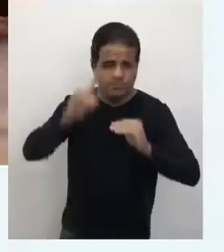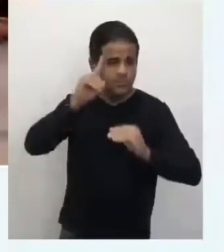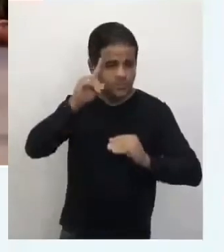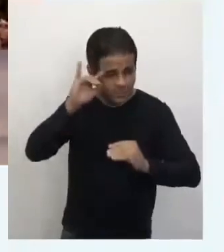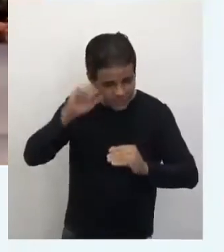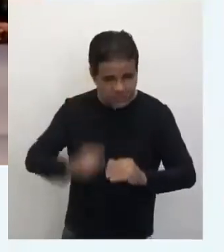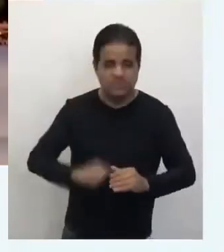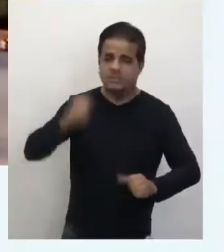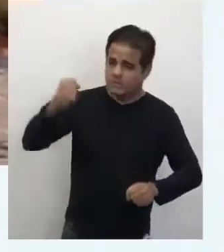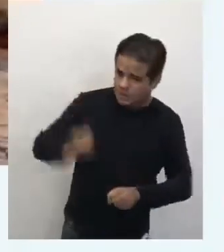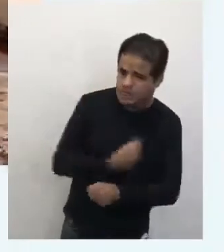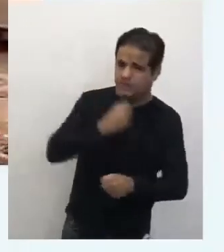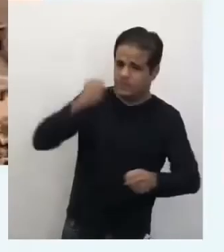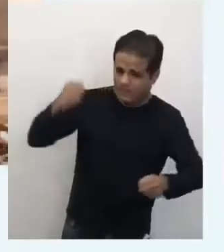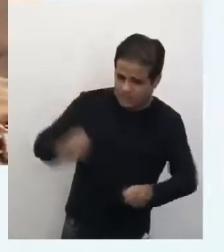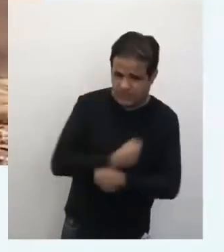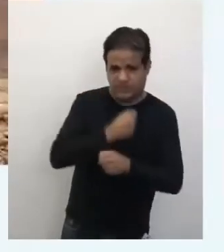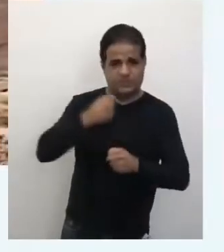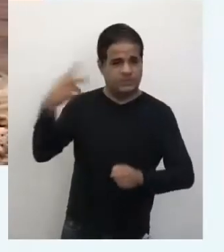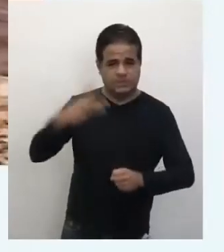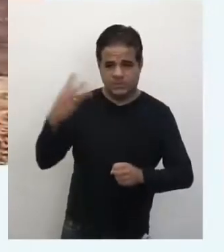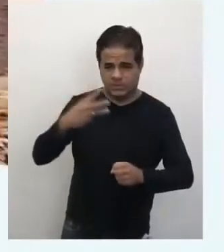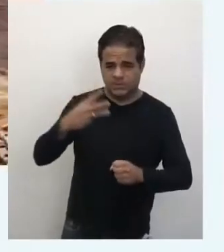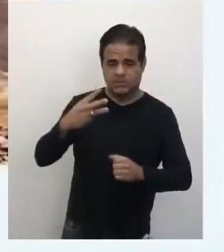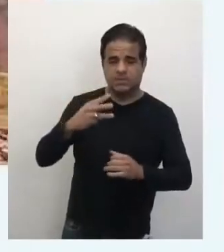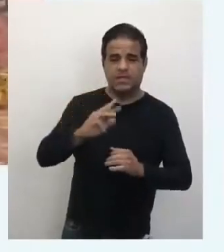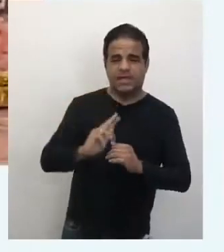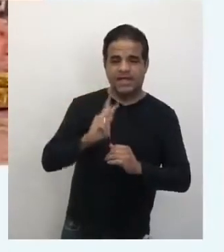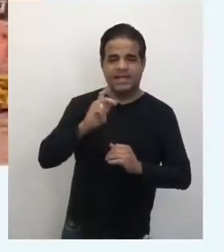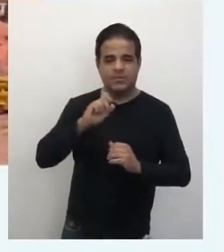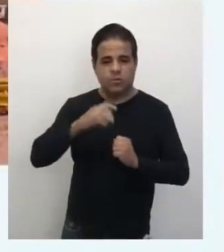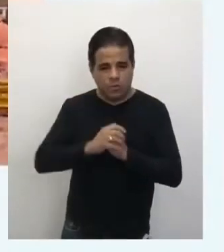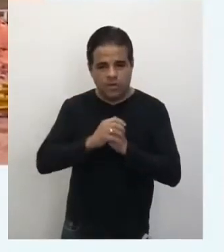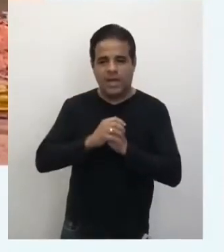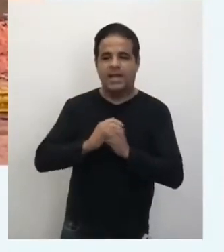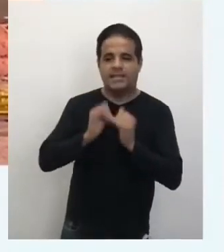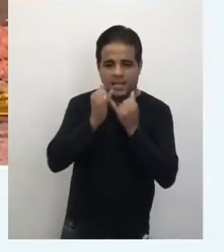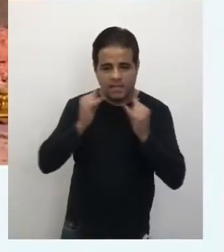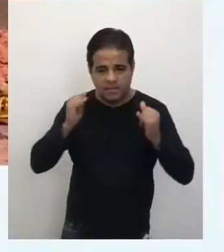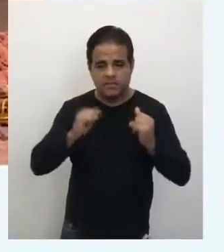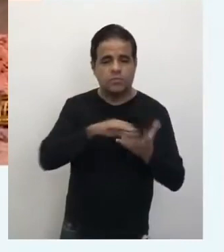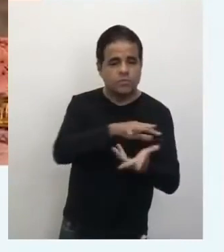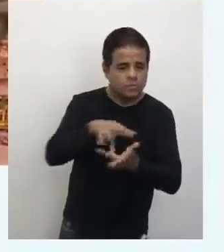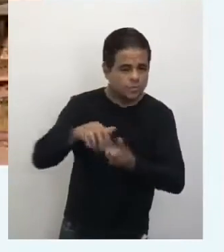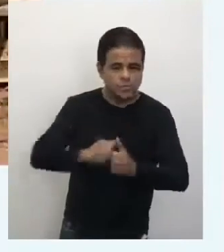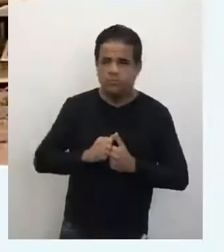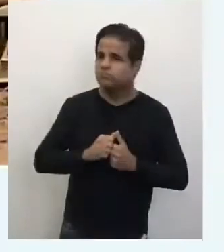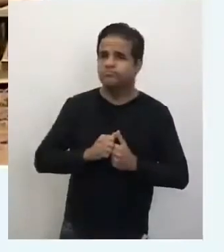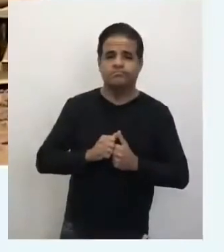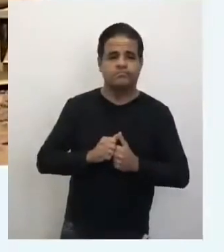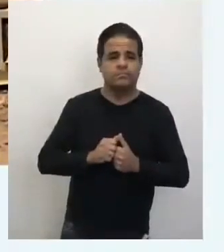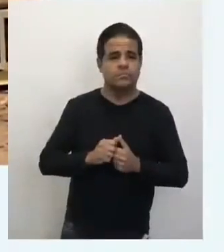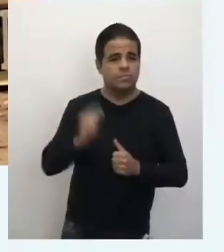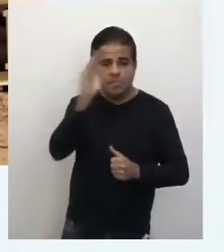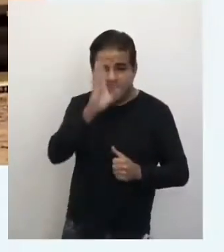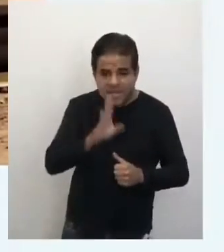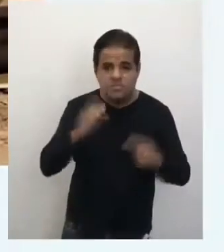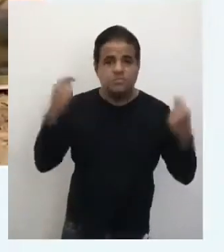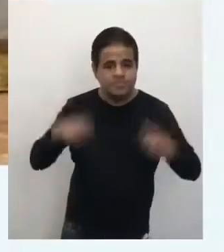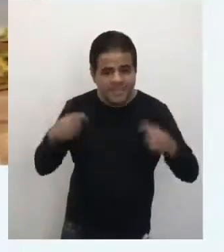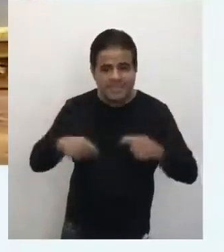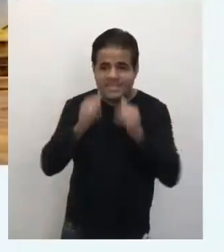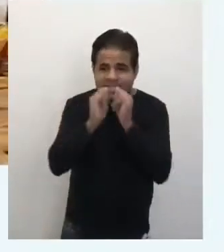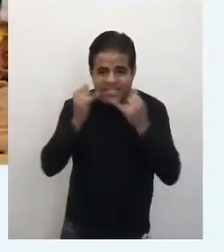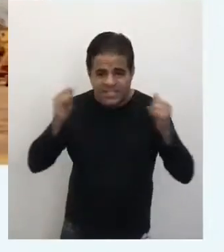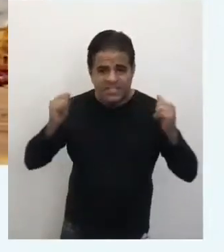Xingu essa que será a terceira maior hidrelétrica do mundo. Para o governo, Belo Monte é necessária porque o Brasil precisa de